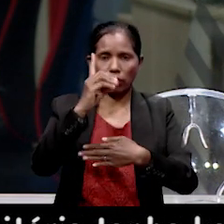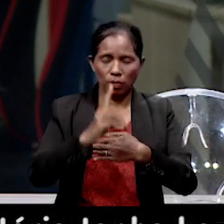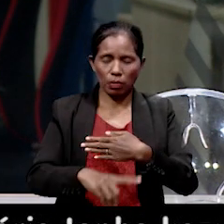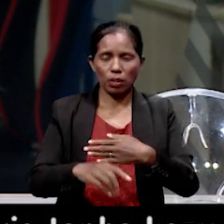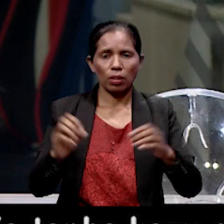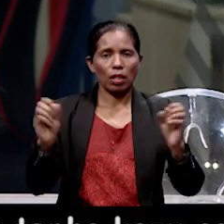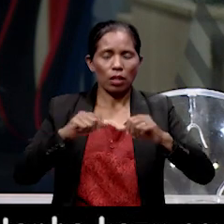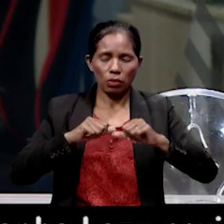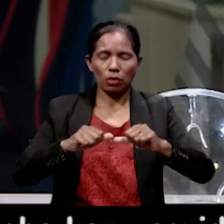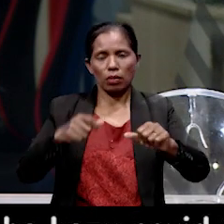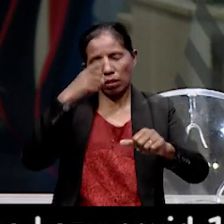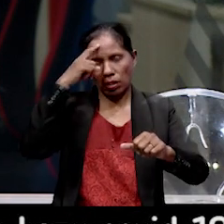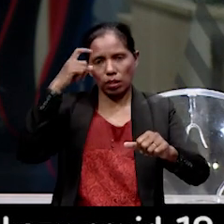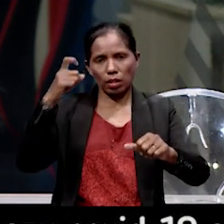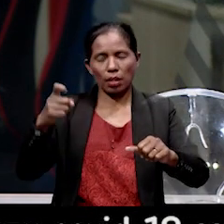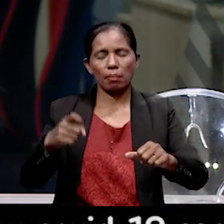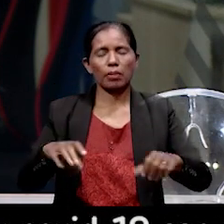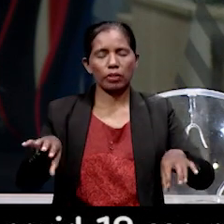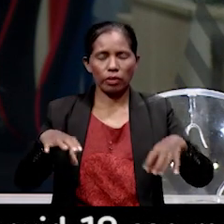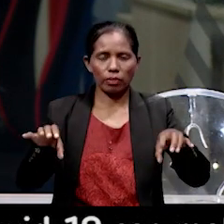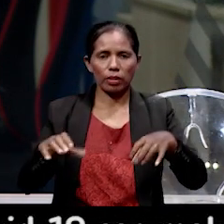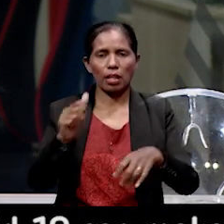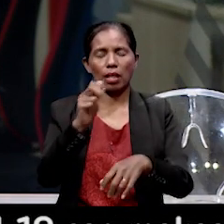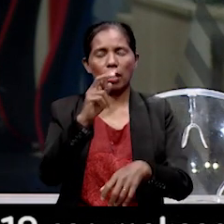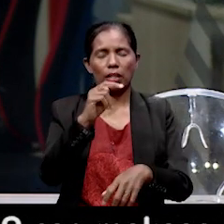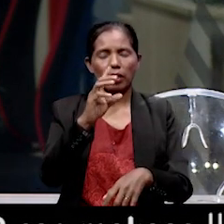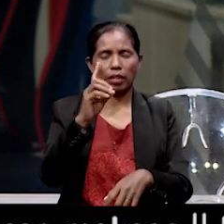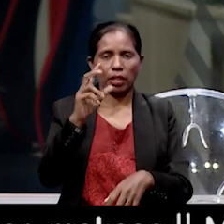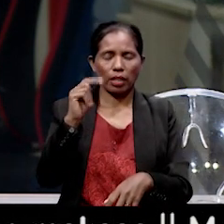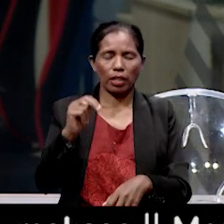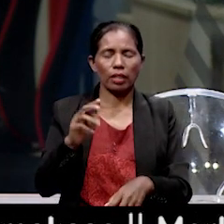Lalau, também Sistema Burocracia e ADN Laulento.